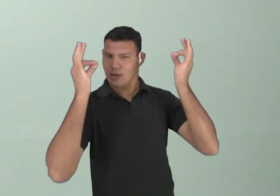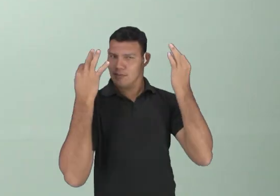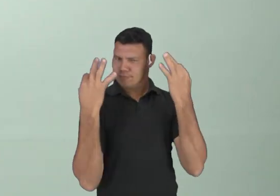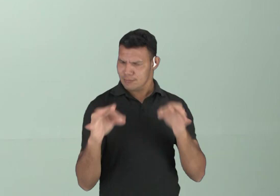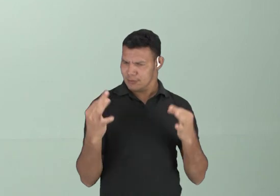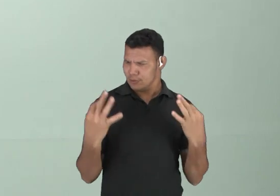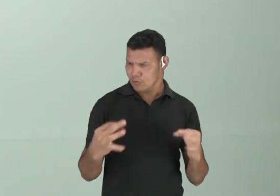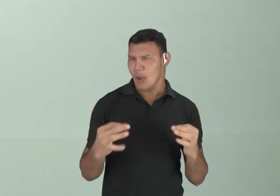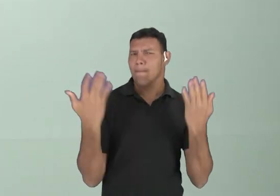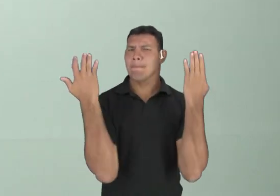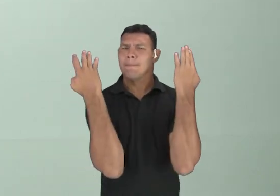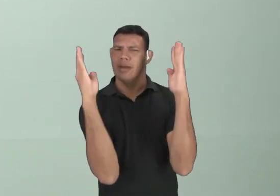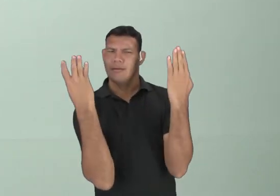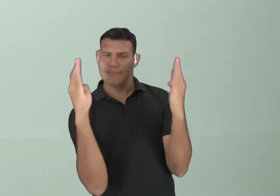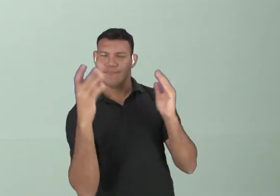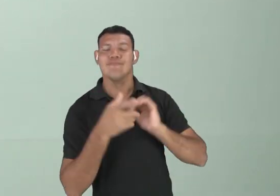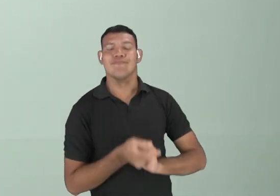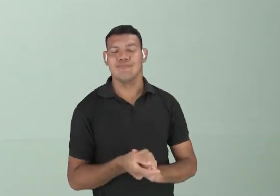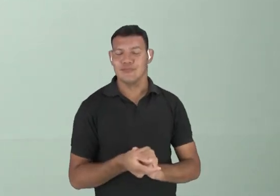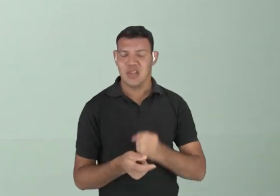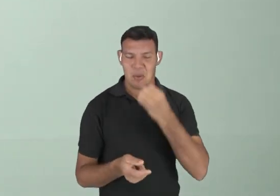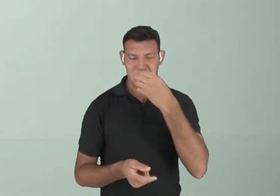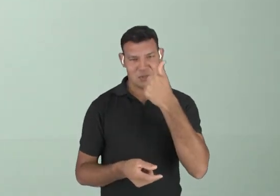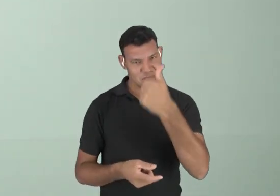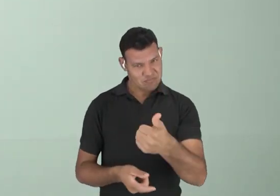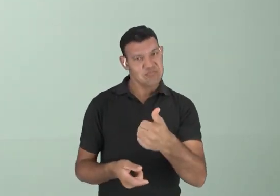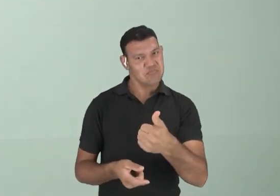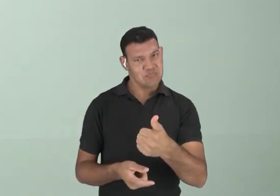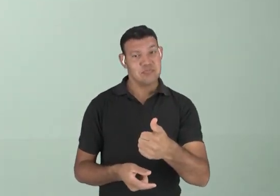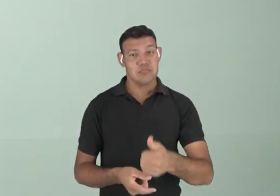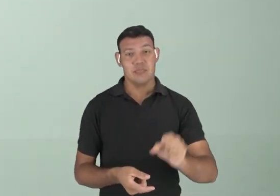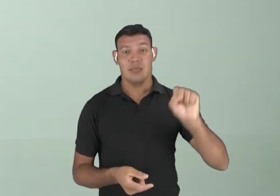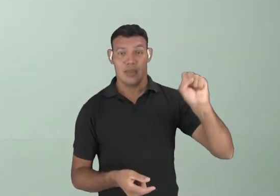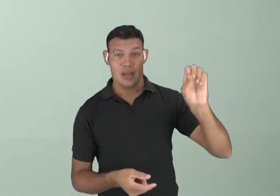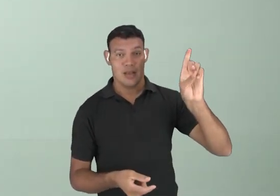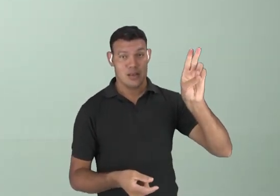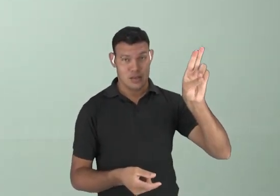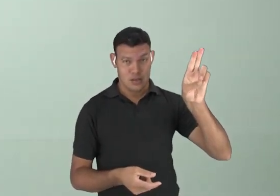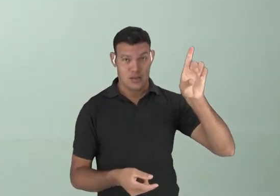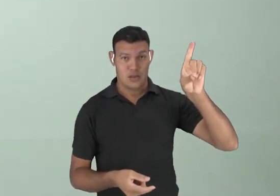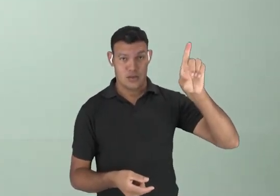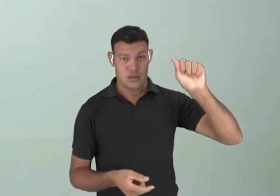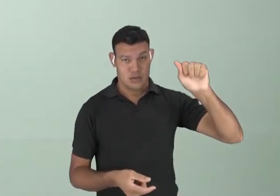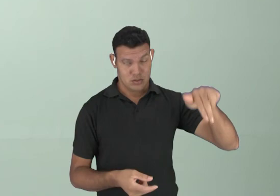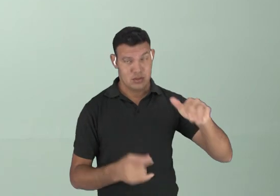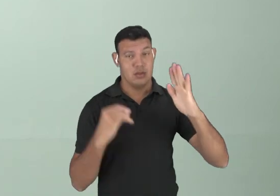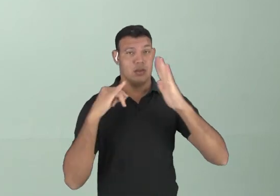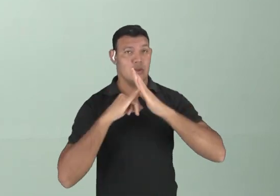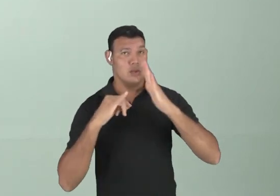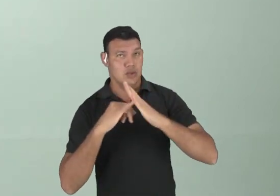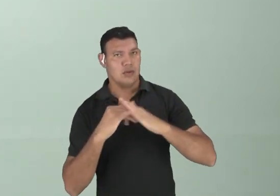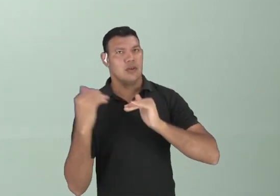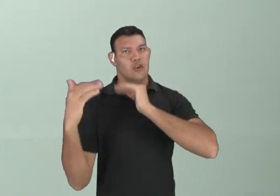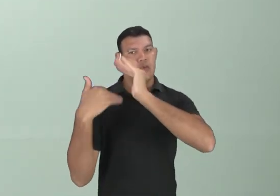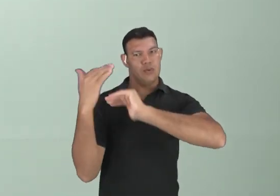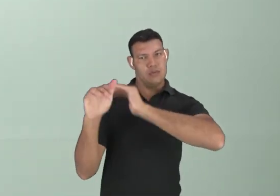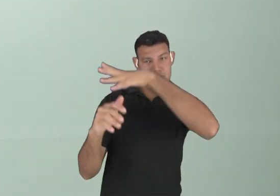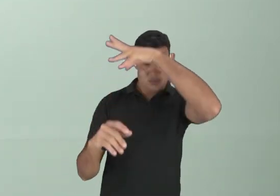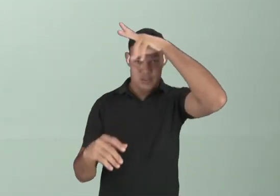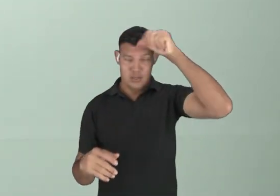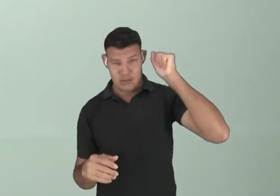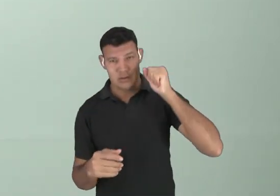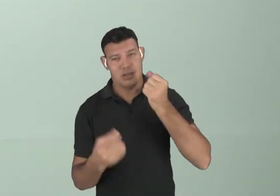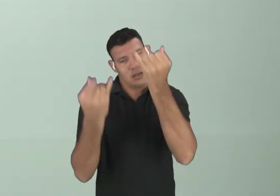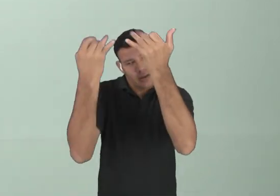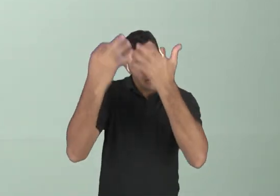tá certo, muito bem. A Superintendência de Desenvolvimento da Amazônia, que nós vimos logo no começo do